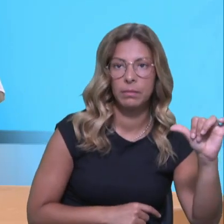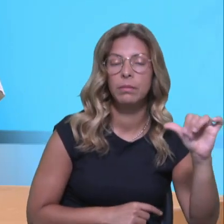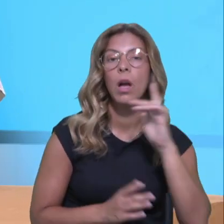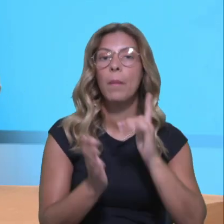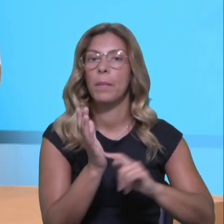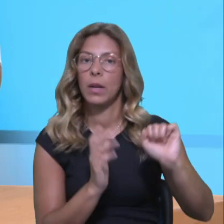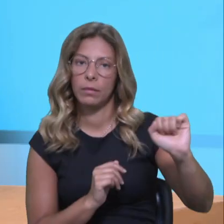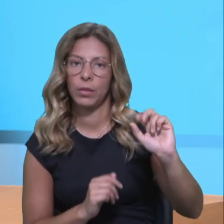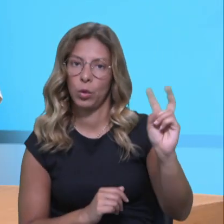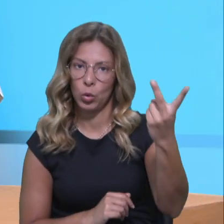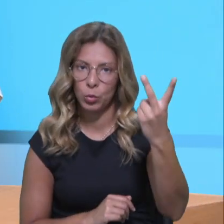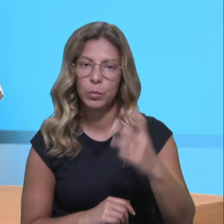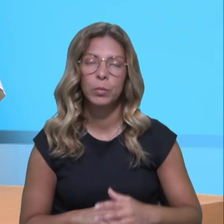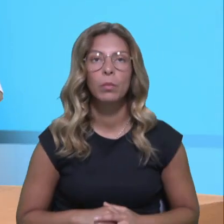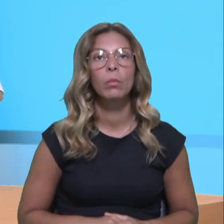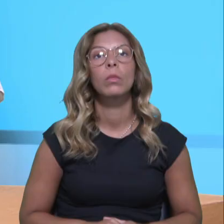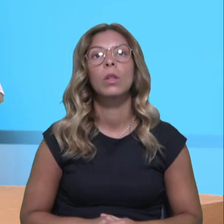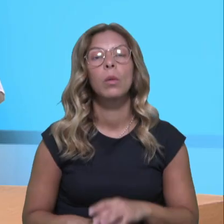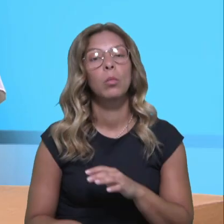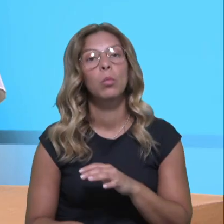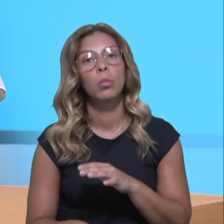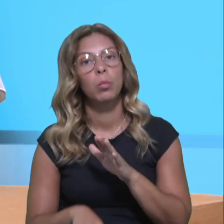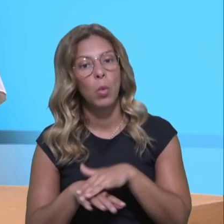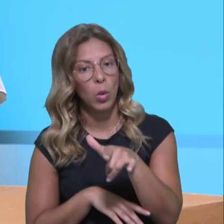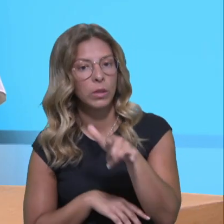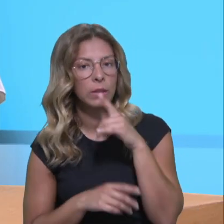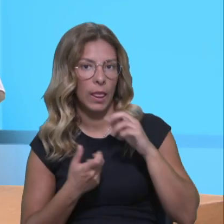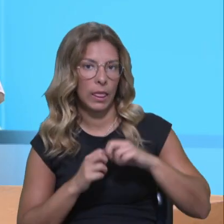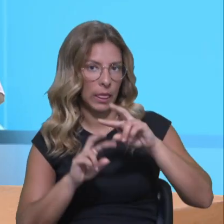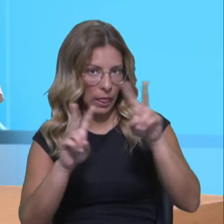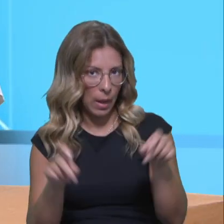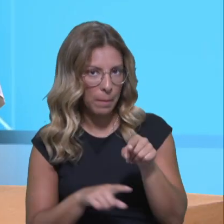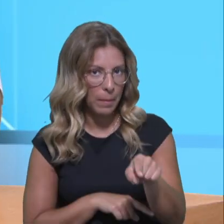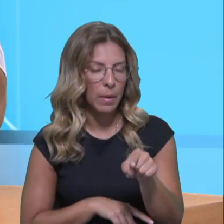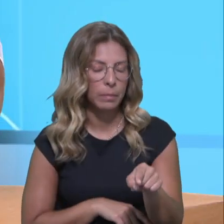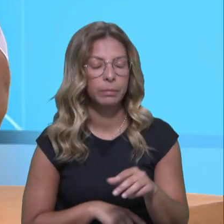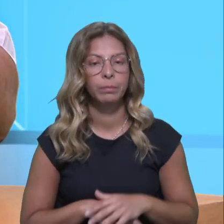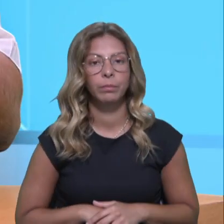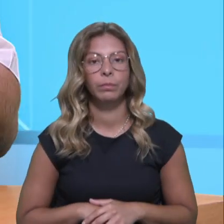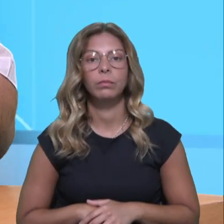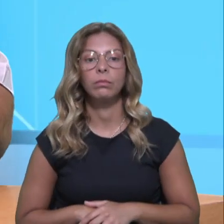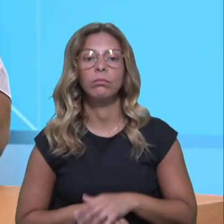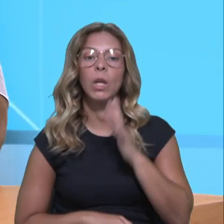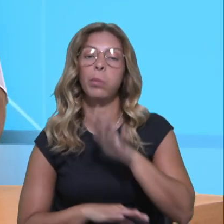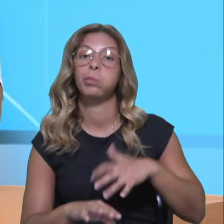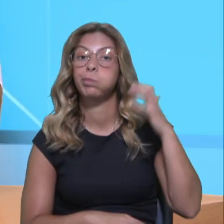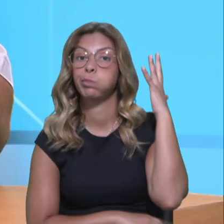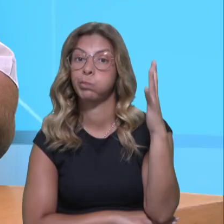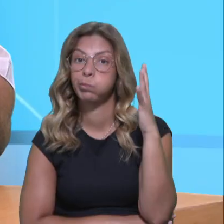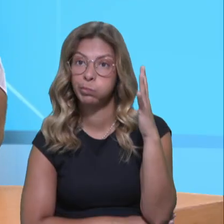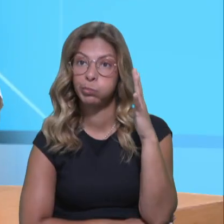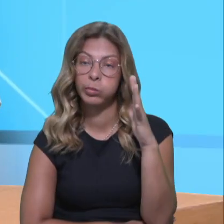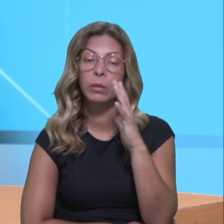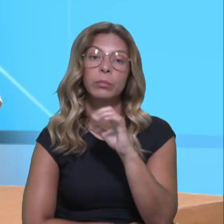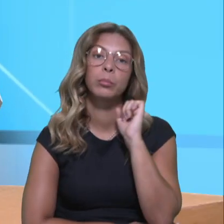Unidos, precisamente sobre esta problemática. E este webinar foi uma partilha das dificuldades que